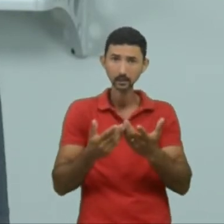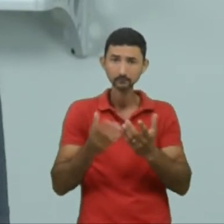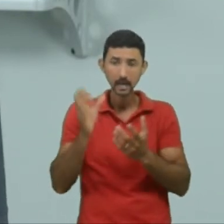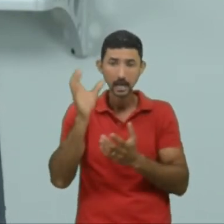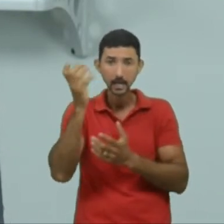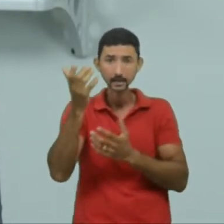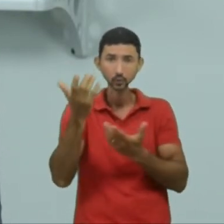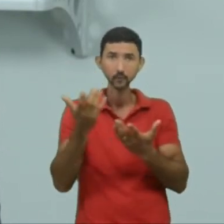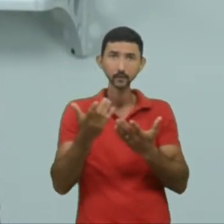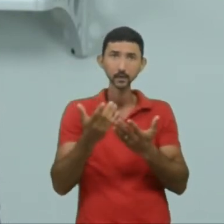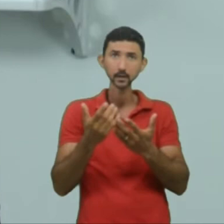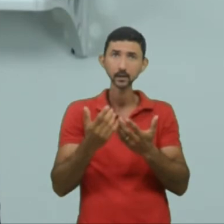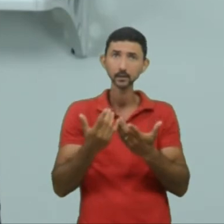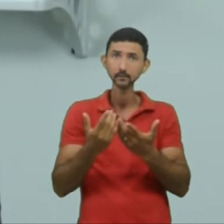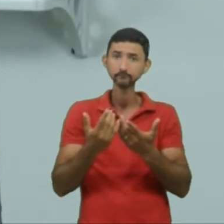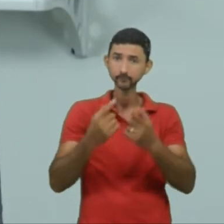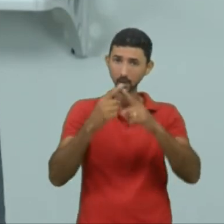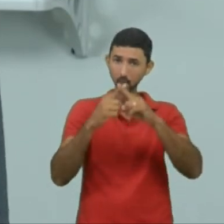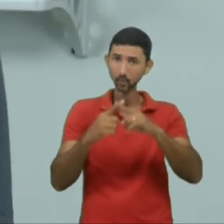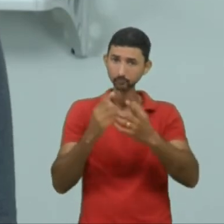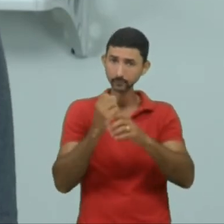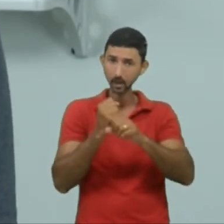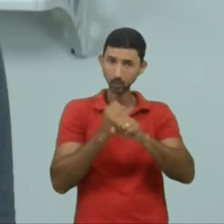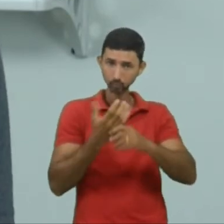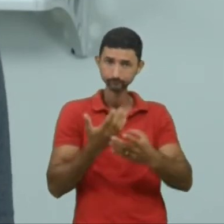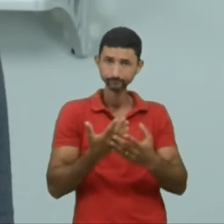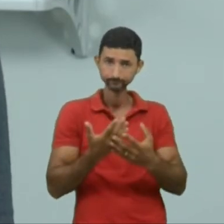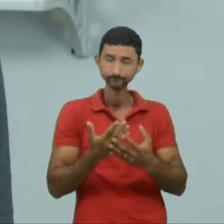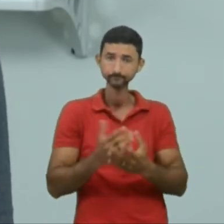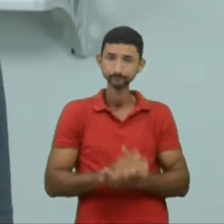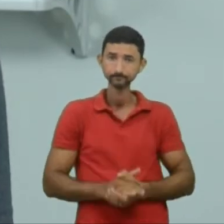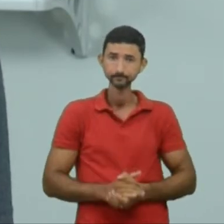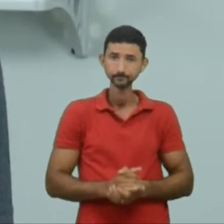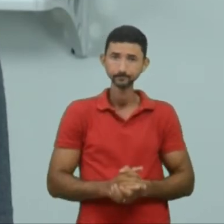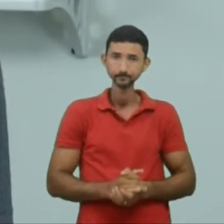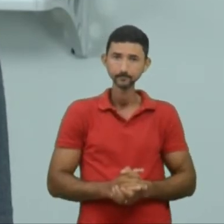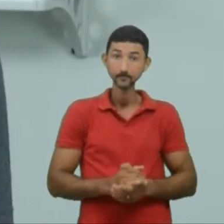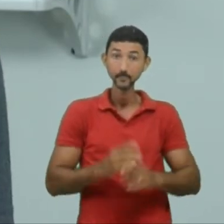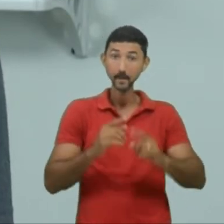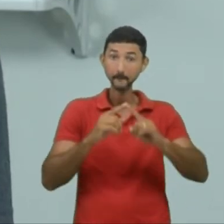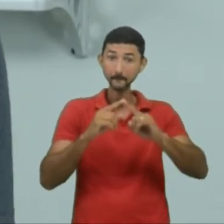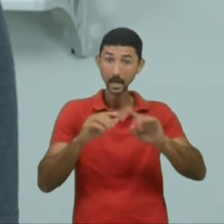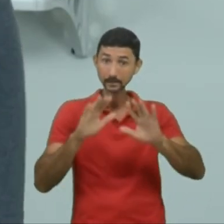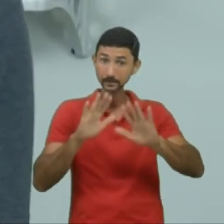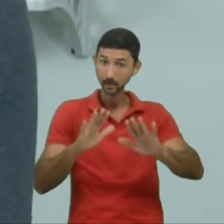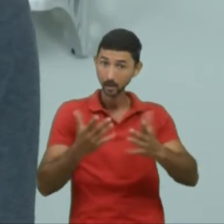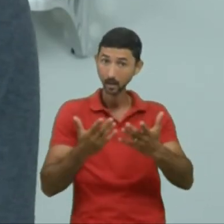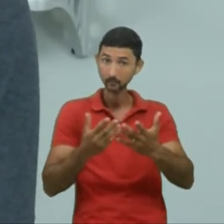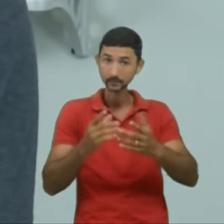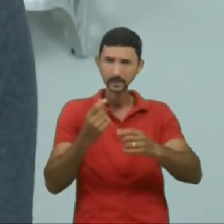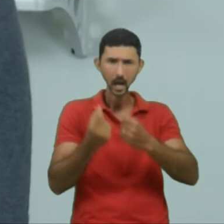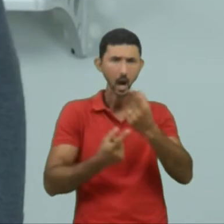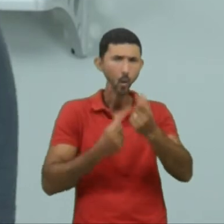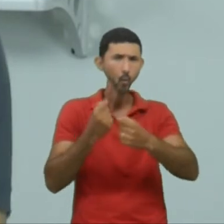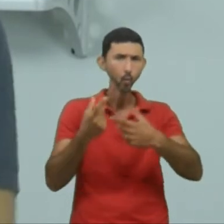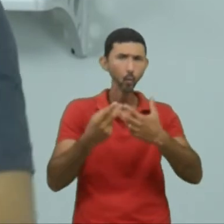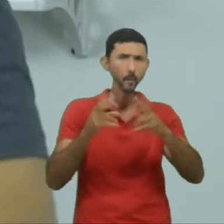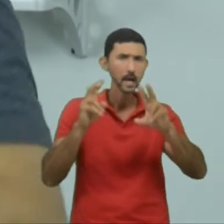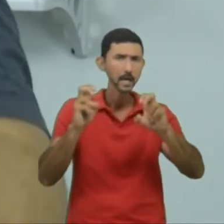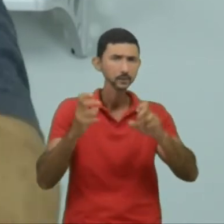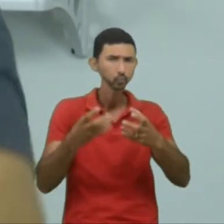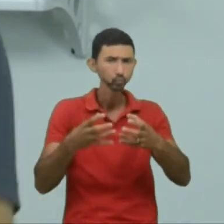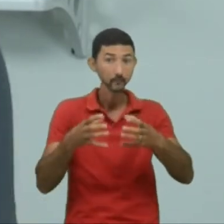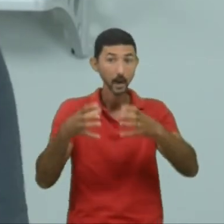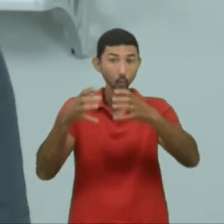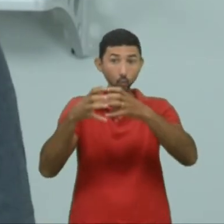serem resolvidos com o princípio fundamental da contagem, certo? Mas tem alguns casos, principalmente quando a gente falar de